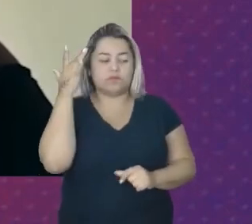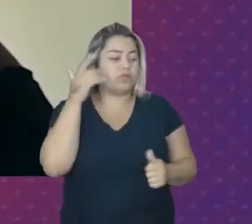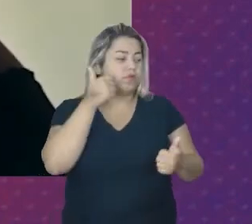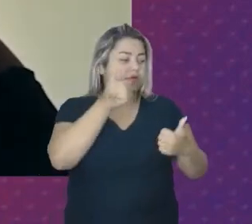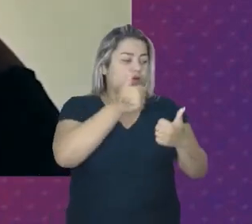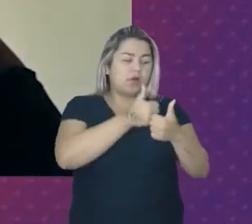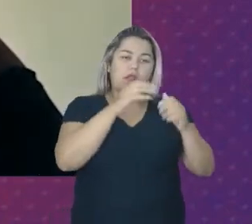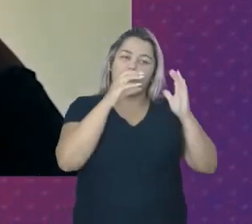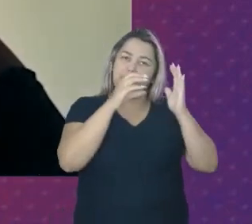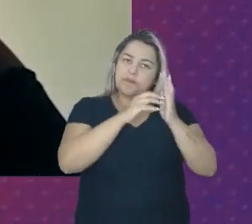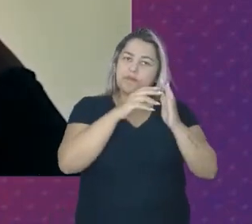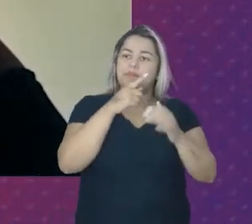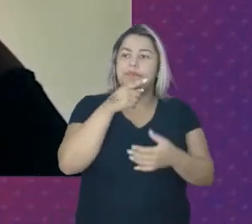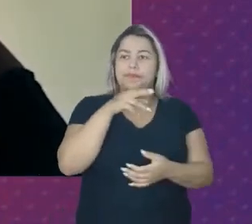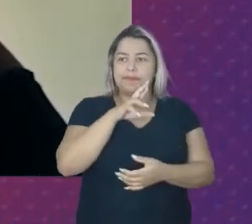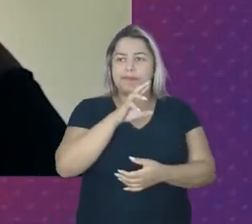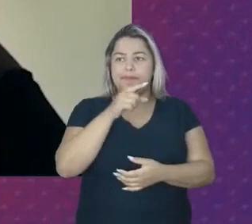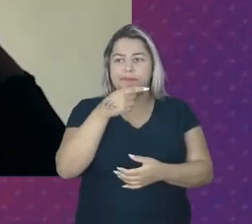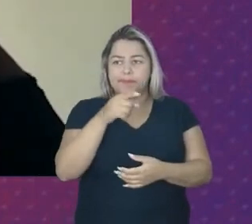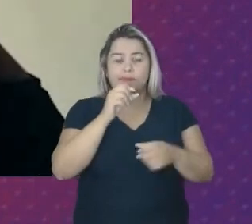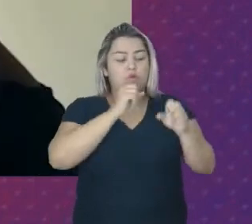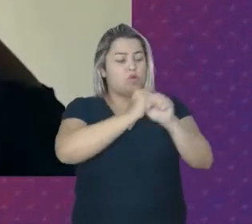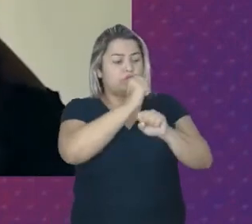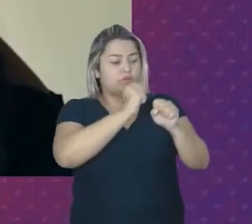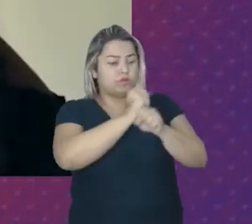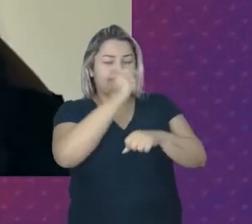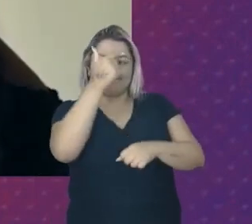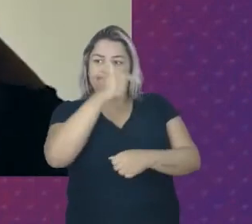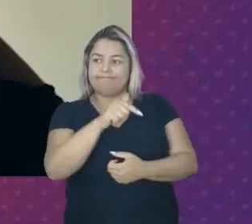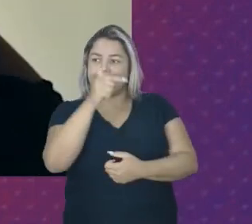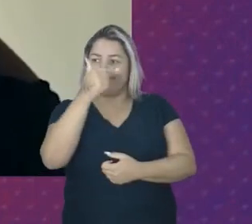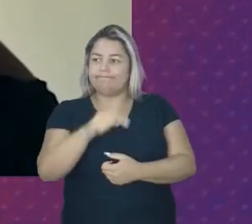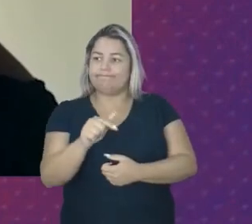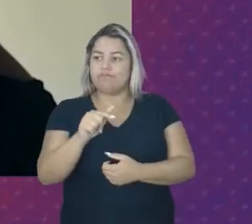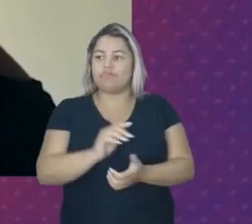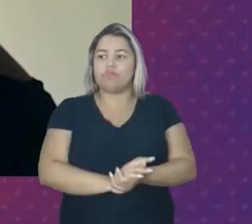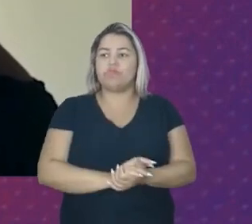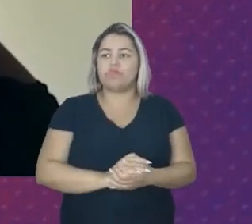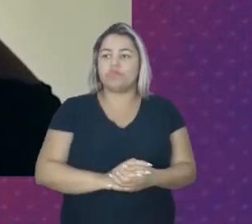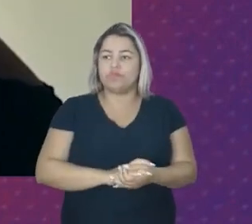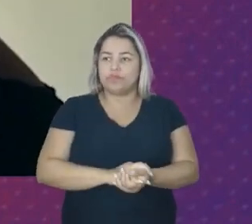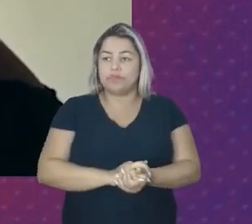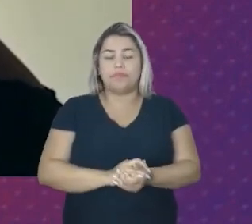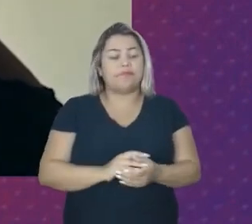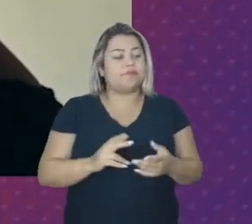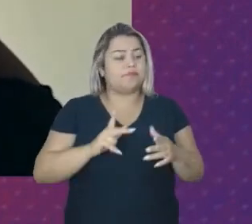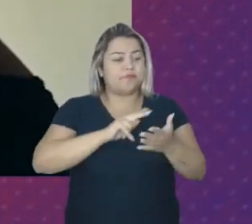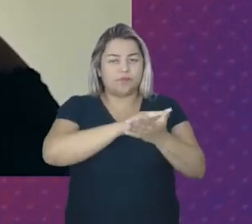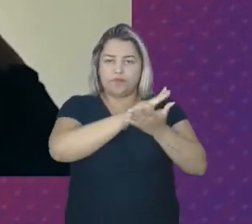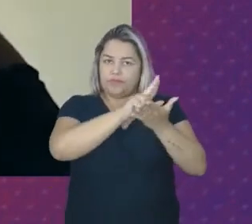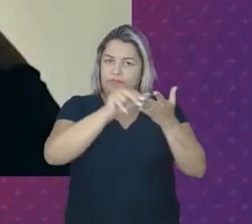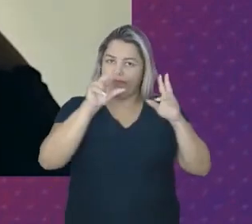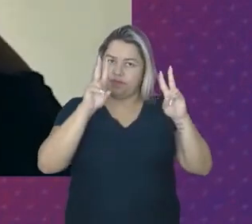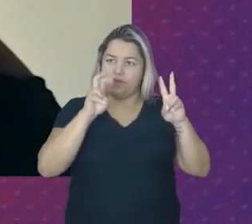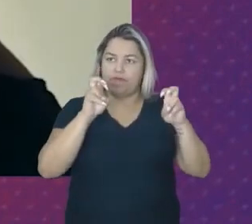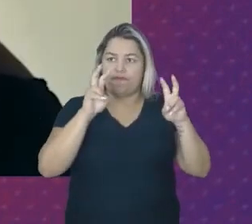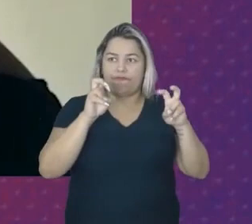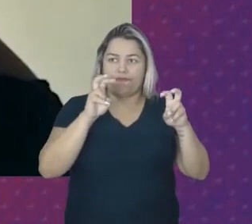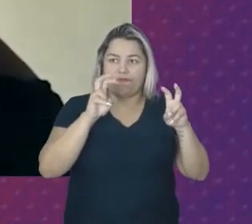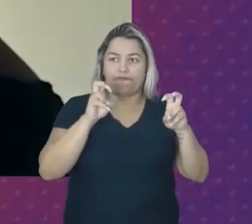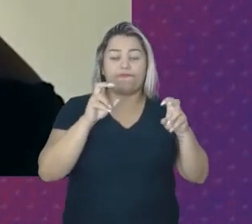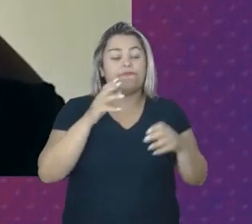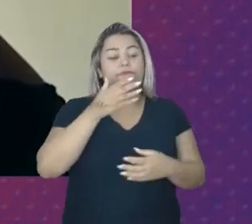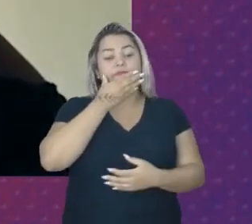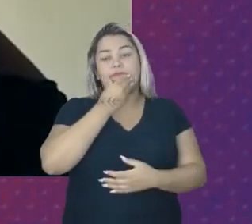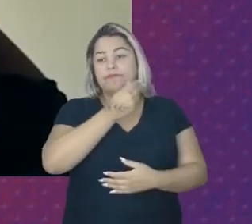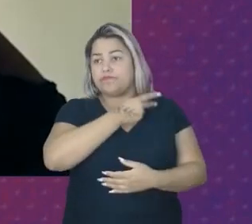campanhas, pré-campanhas, essas construções políticas até o próximo ano, elas virão carregadas de diversos temas. Agora nós voltamos à